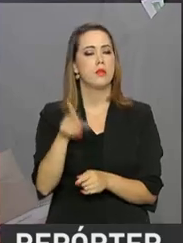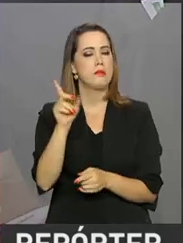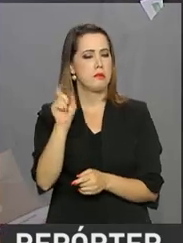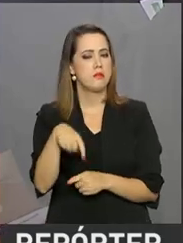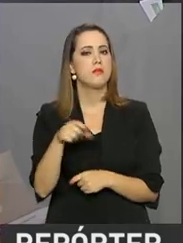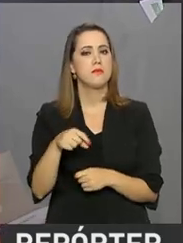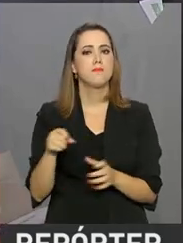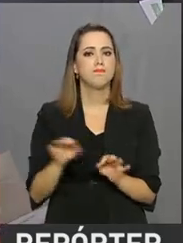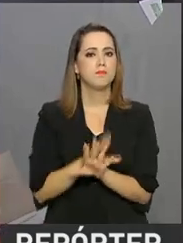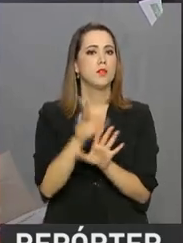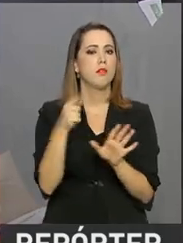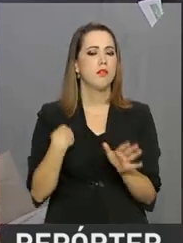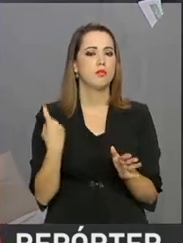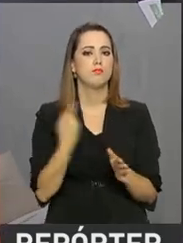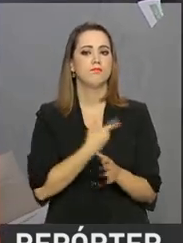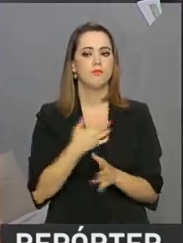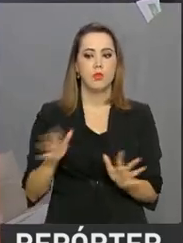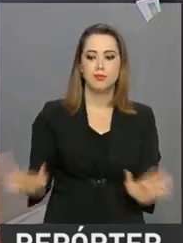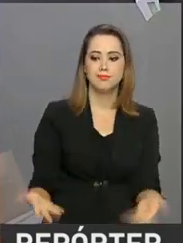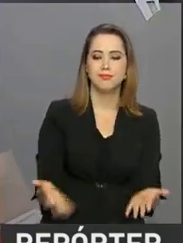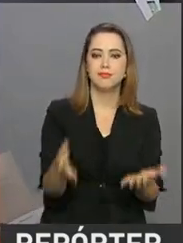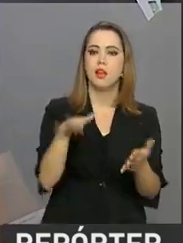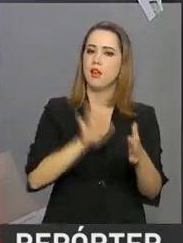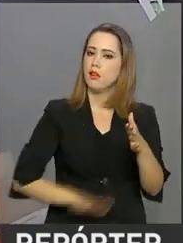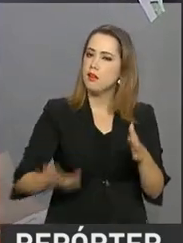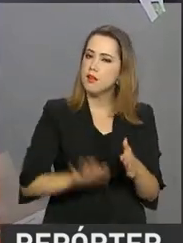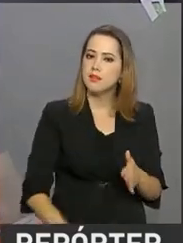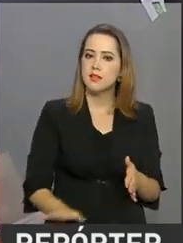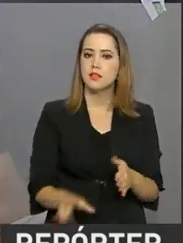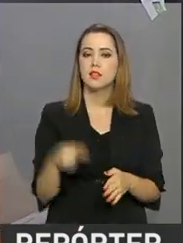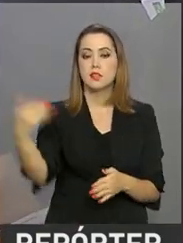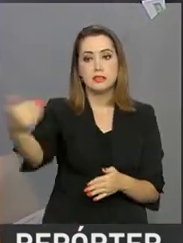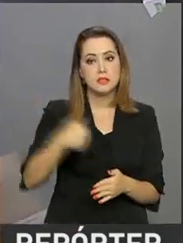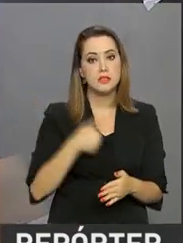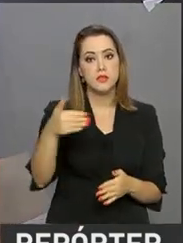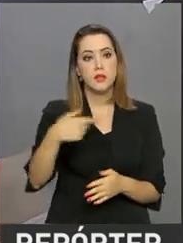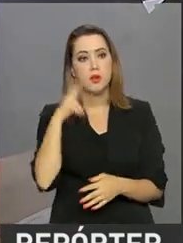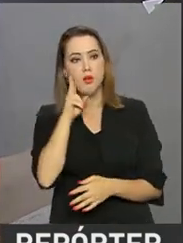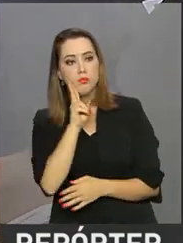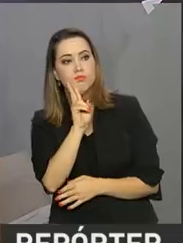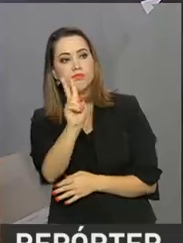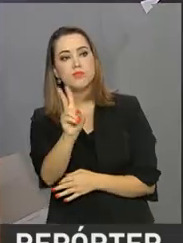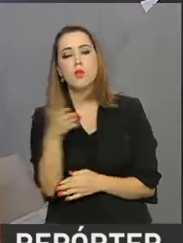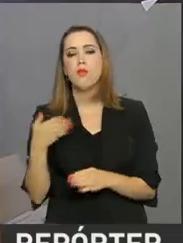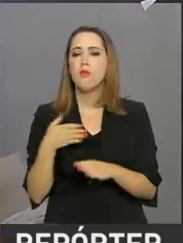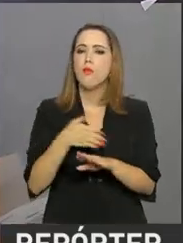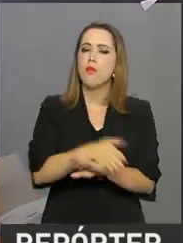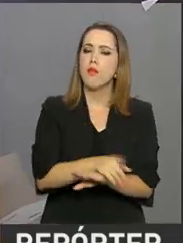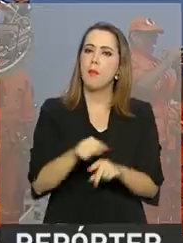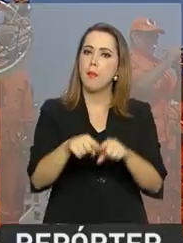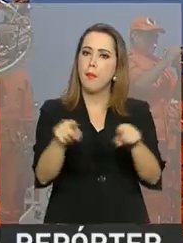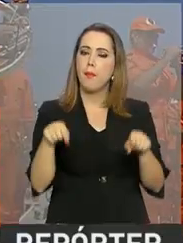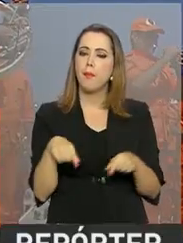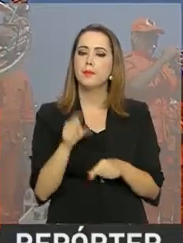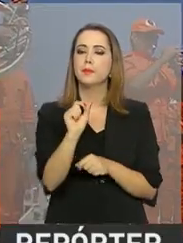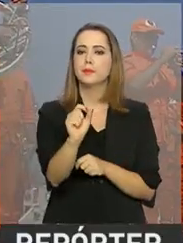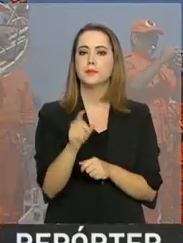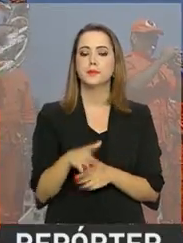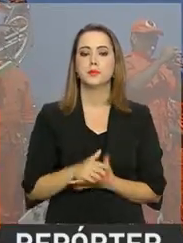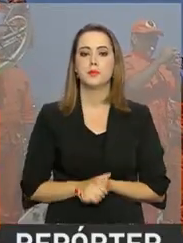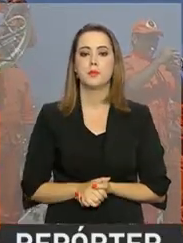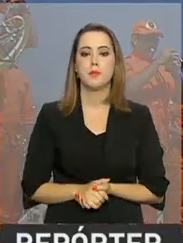óbvio do que nós despertarmos na criança de hoje, a criança que vem à praça participar da atividade, desse lado cívico.